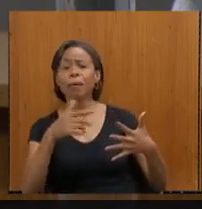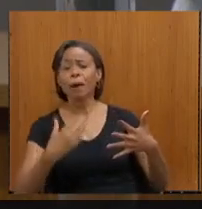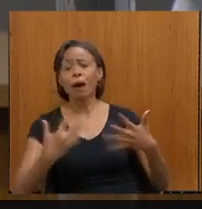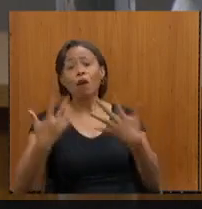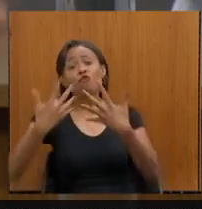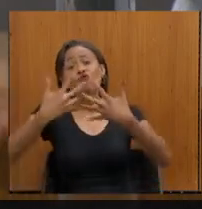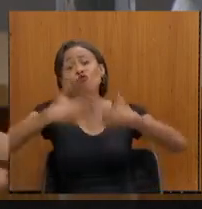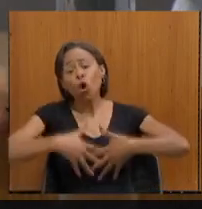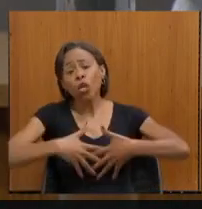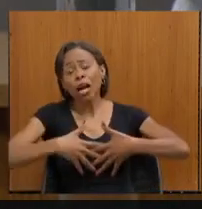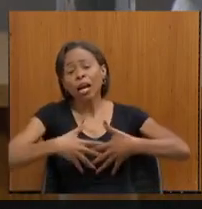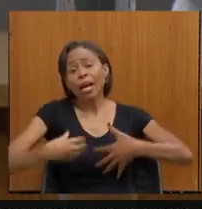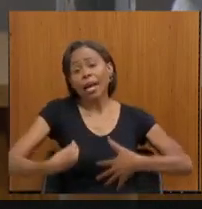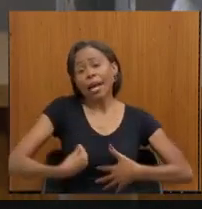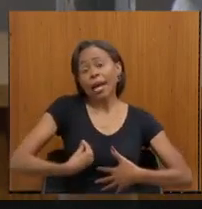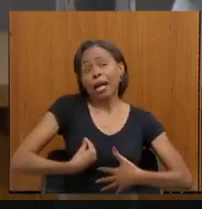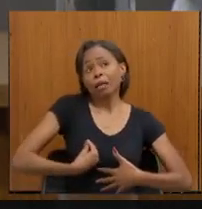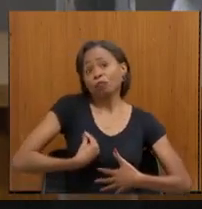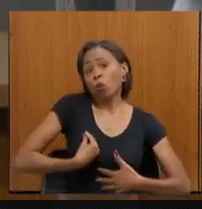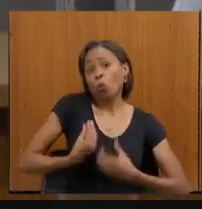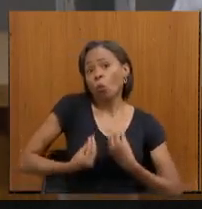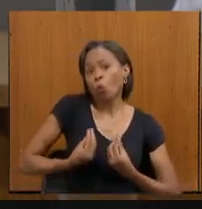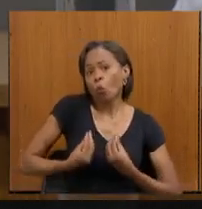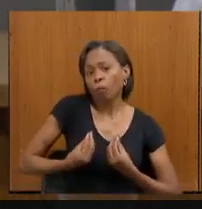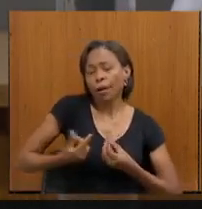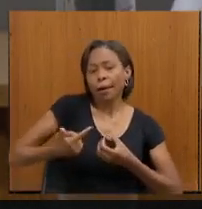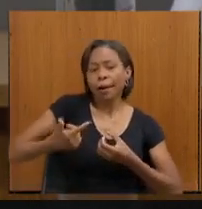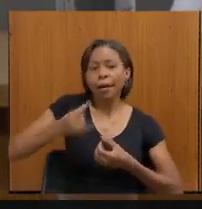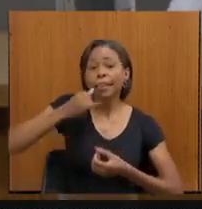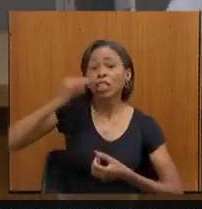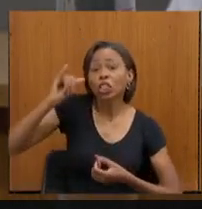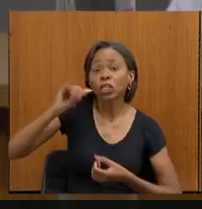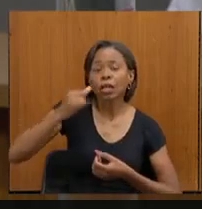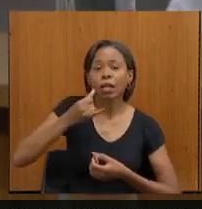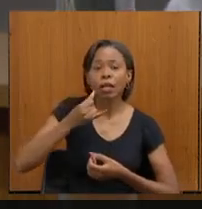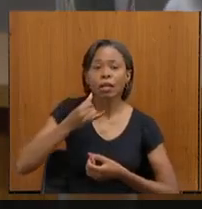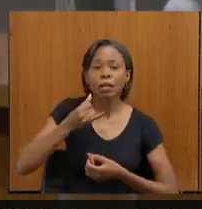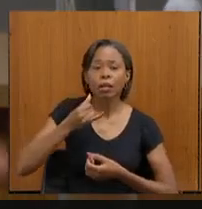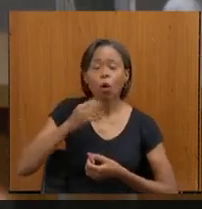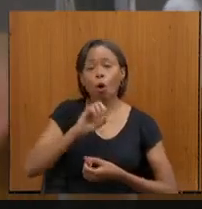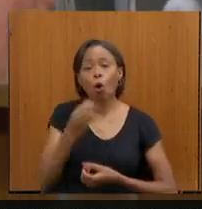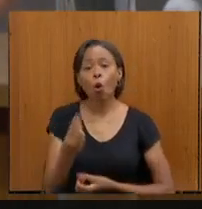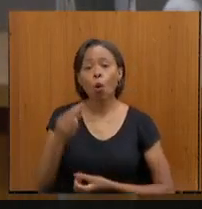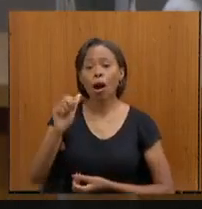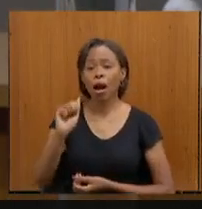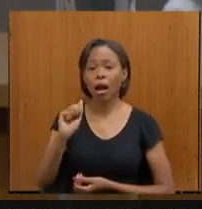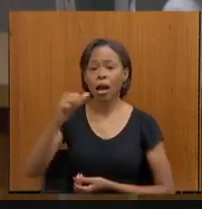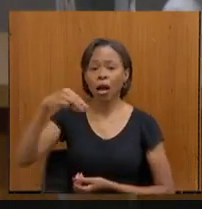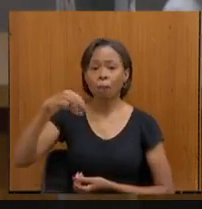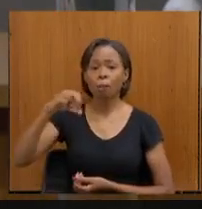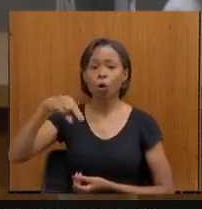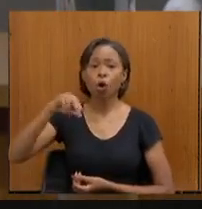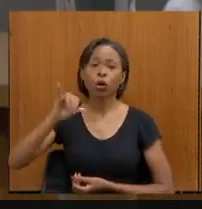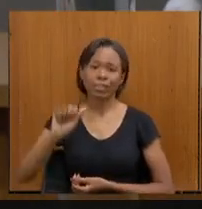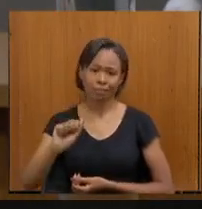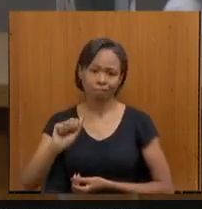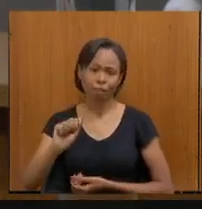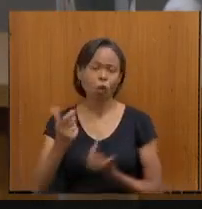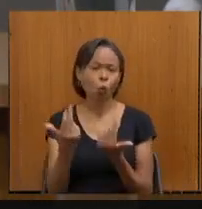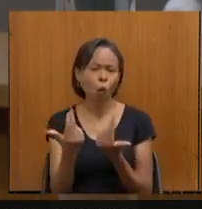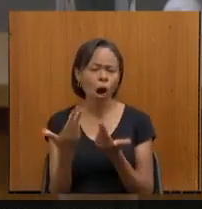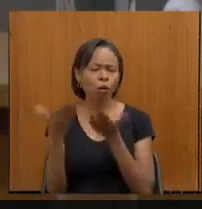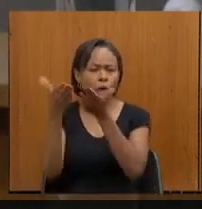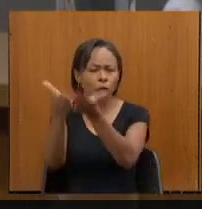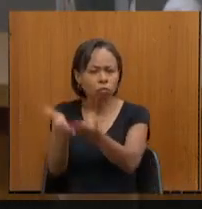através de uma célula a combustível ou com amônia igual o motor de navio